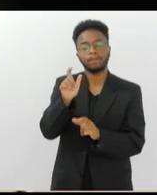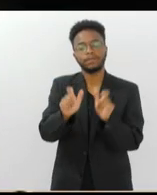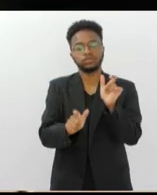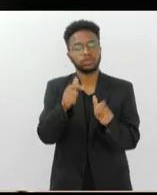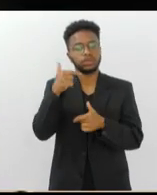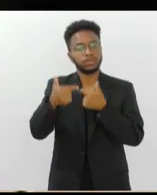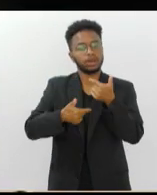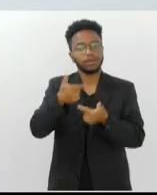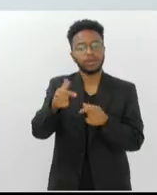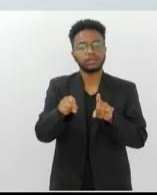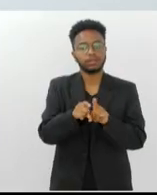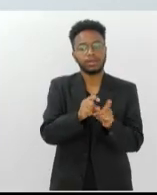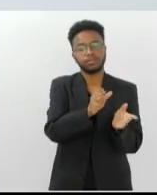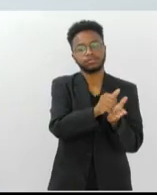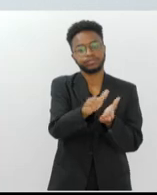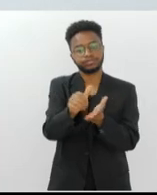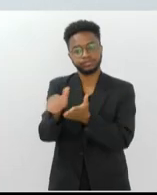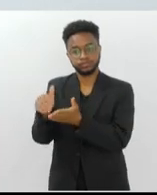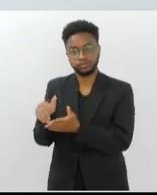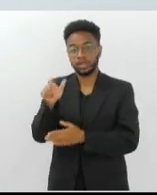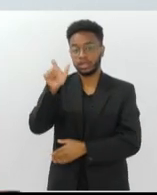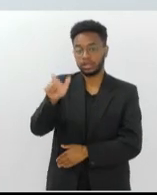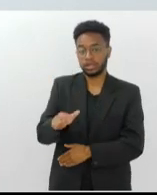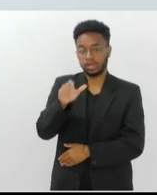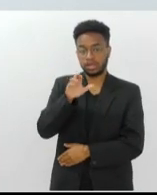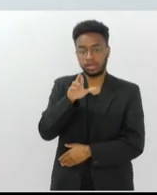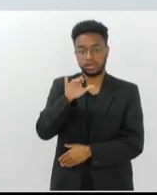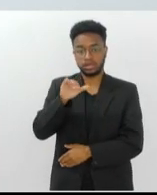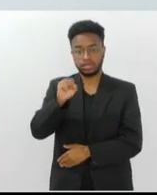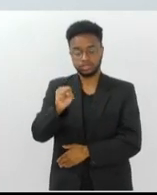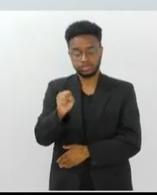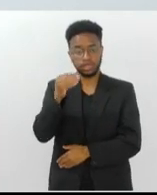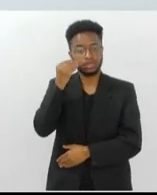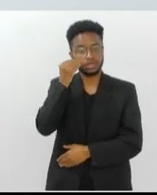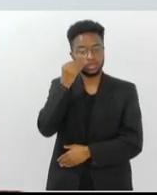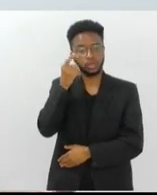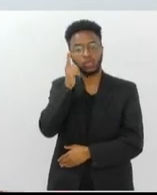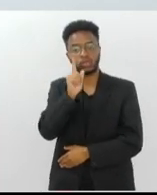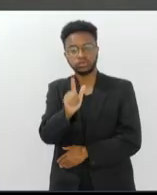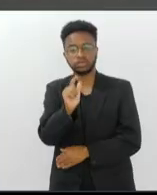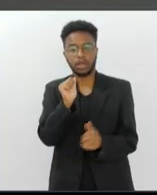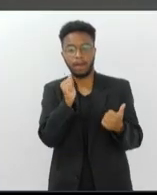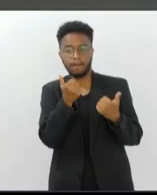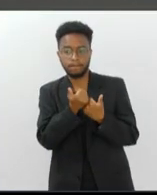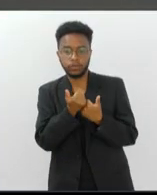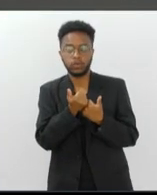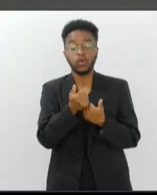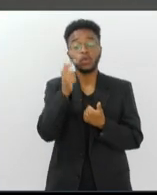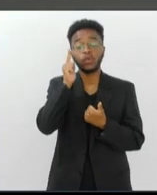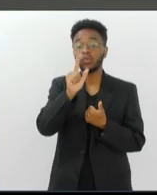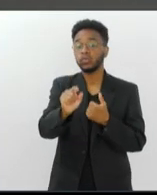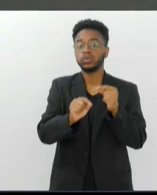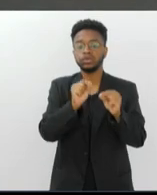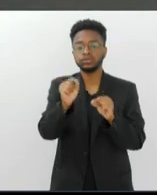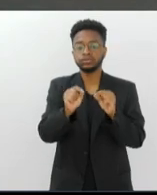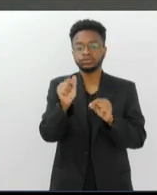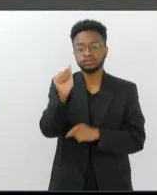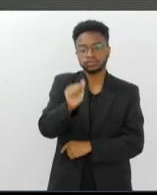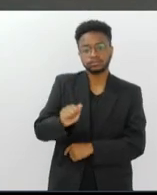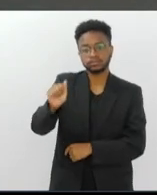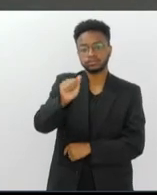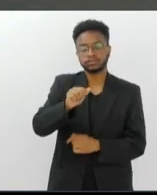trabalhadores com demissões. Chris Smalls, para ganhar força diante da empresa, conseguiu o apoio da